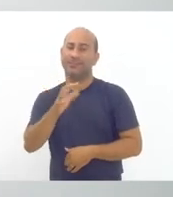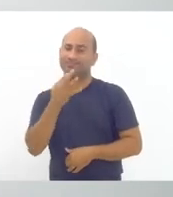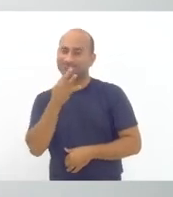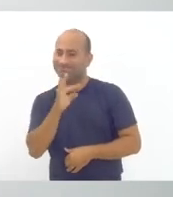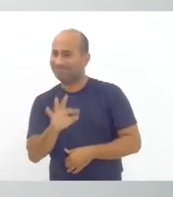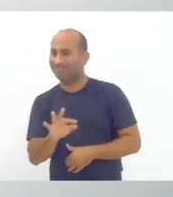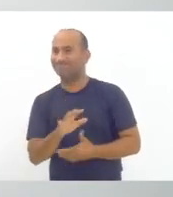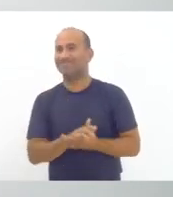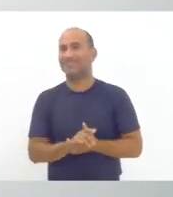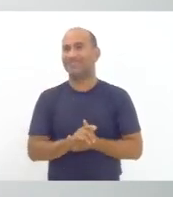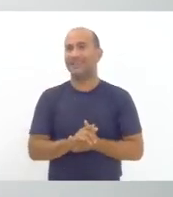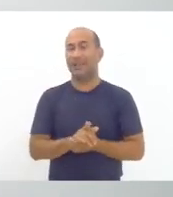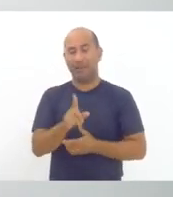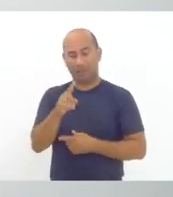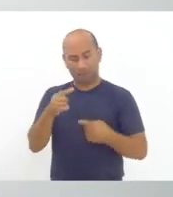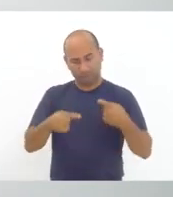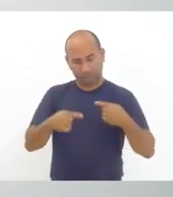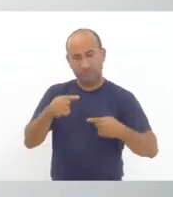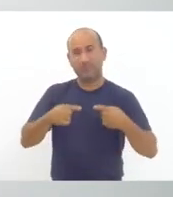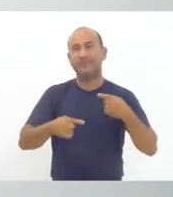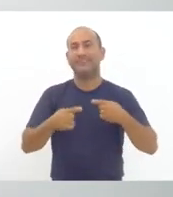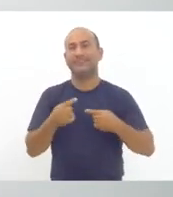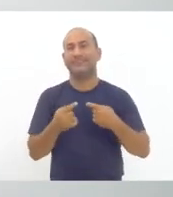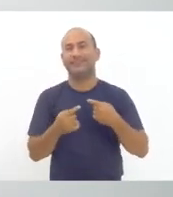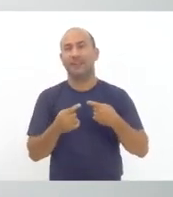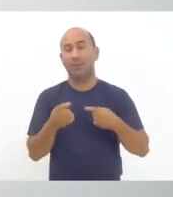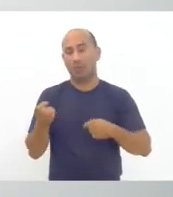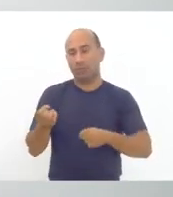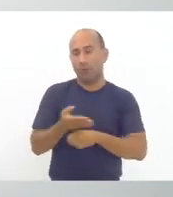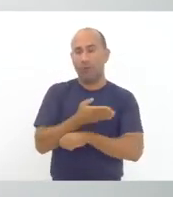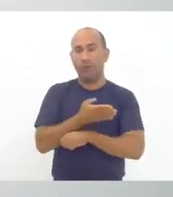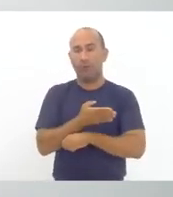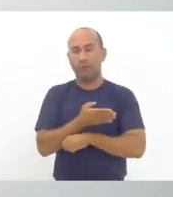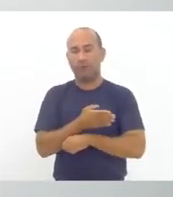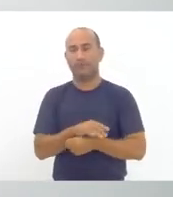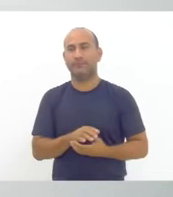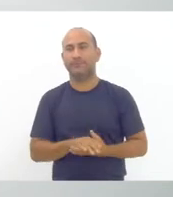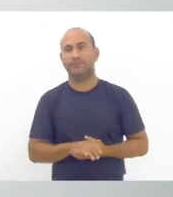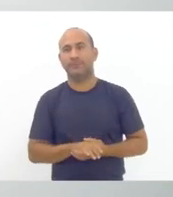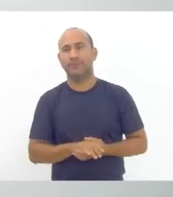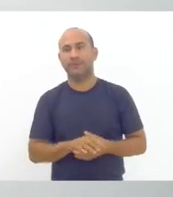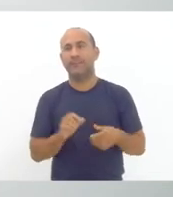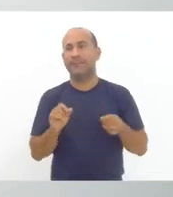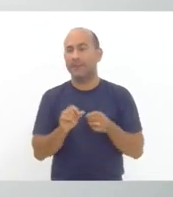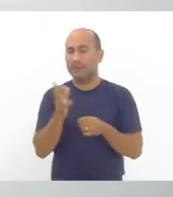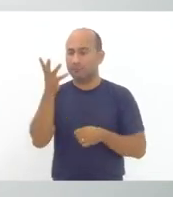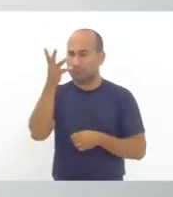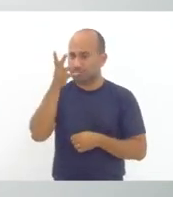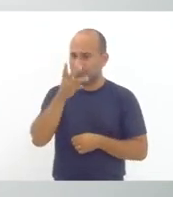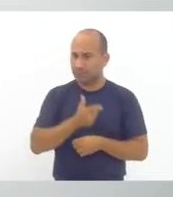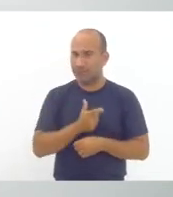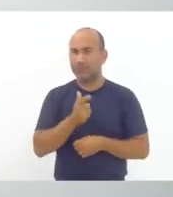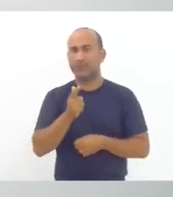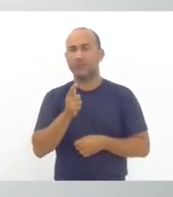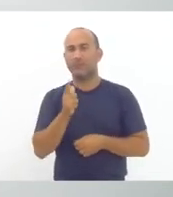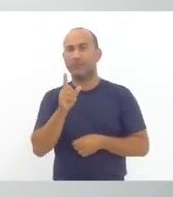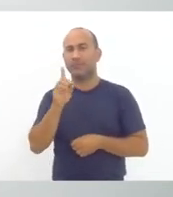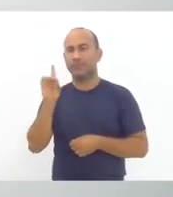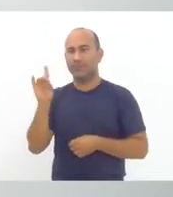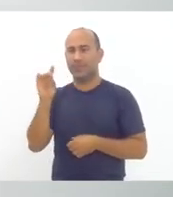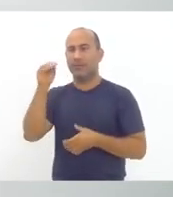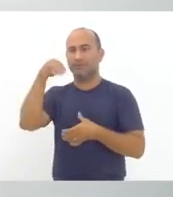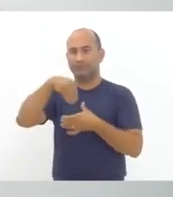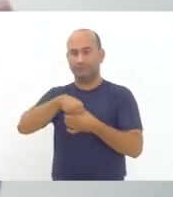esse político novo e do novo que fez tão bonito na campanha Então parabéns